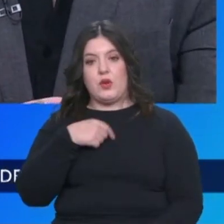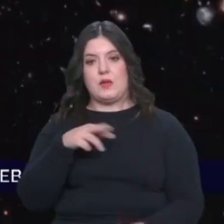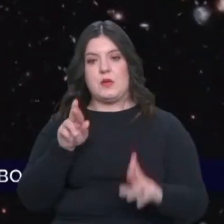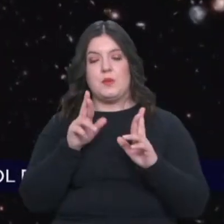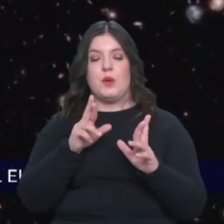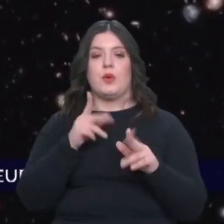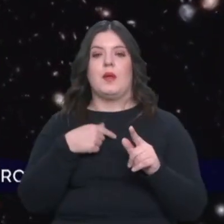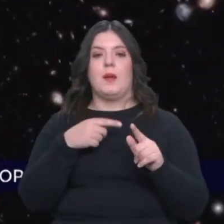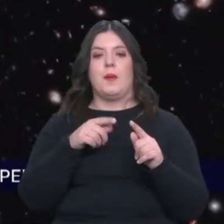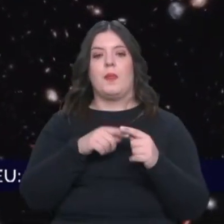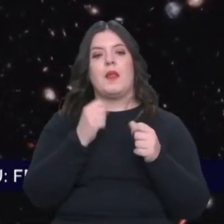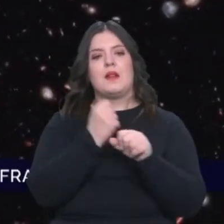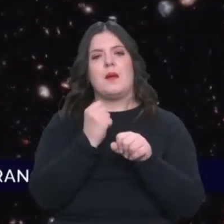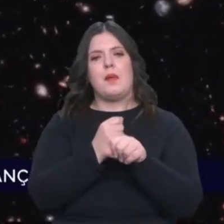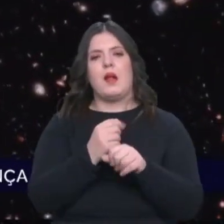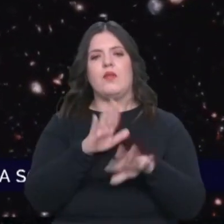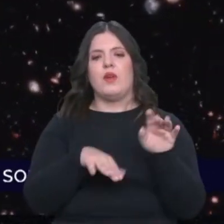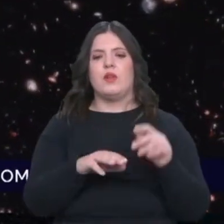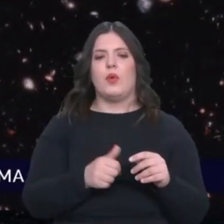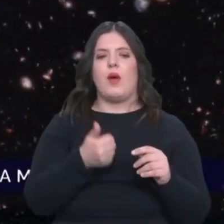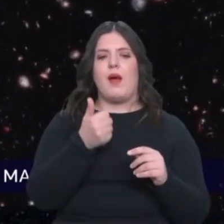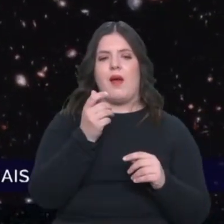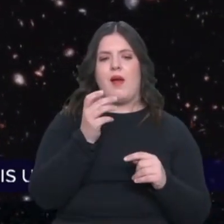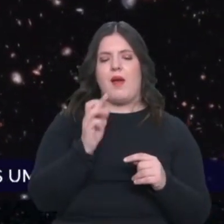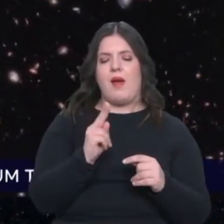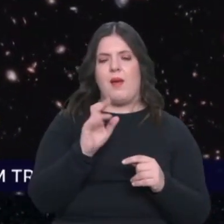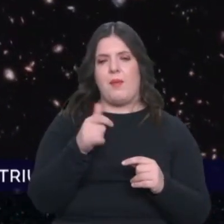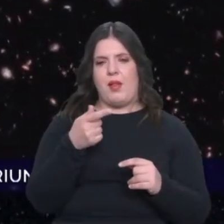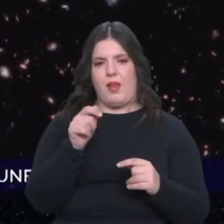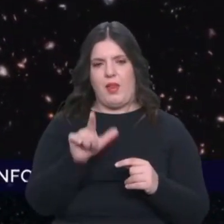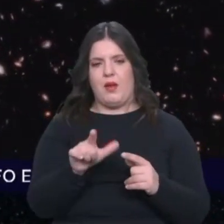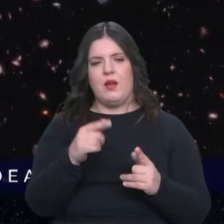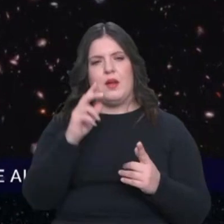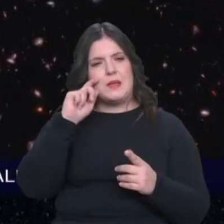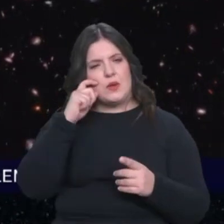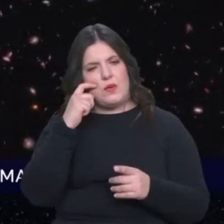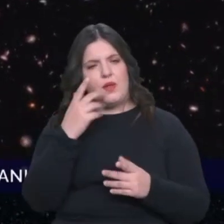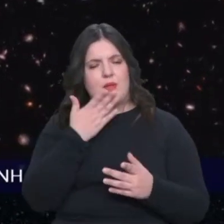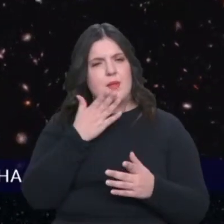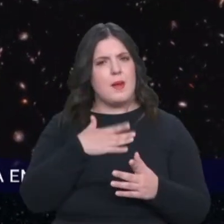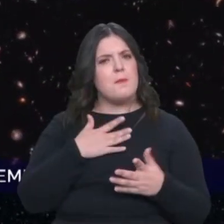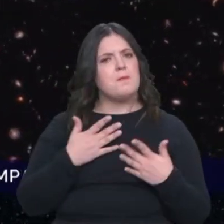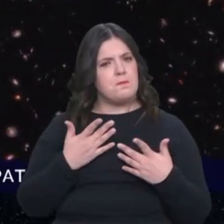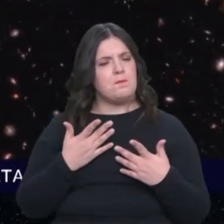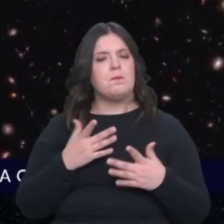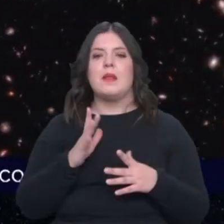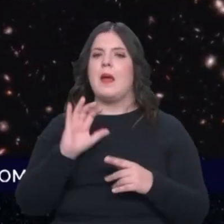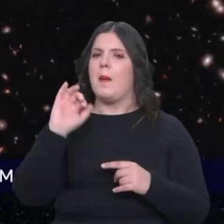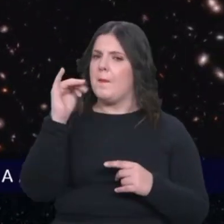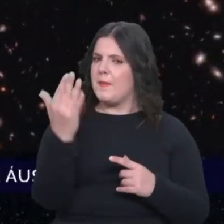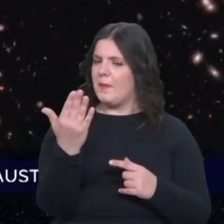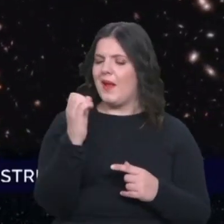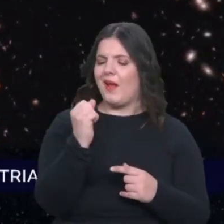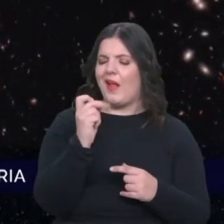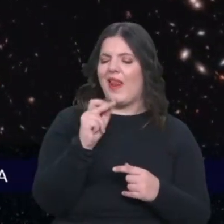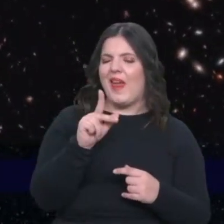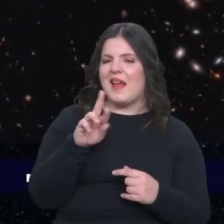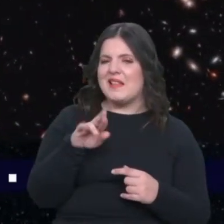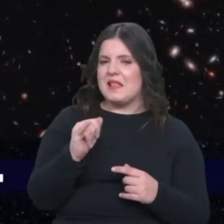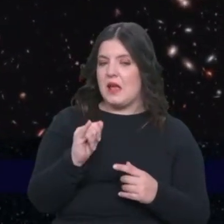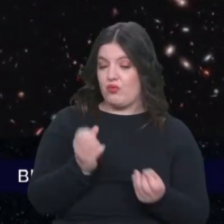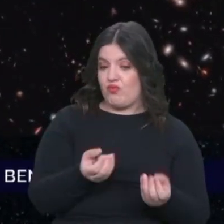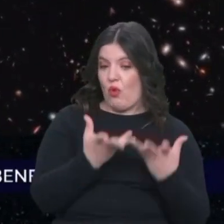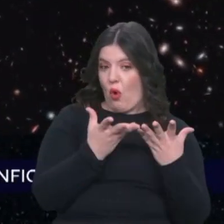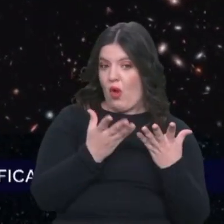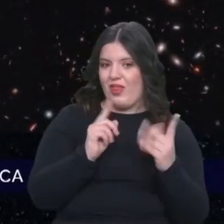este seguimento do trabalho feito pelo Hubble. O Hubble já nos tinha feito esta desconfiança, que é, as primeiras galáxias são um bocadinho diferentes daquelas que nós temos